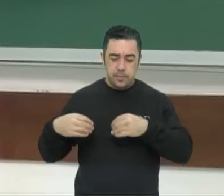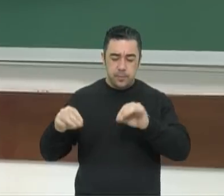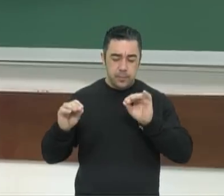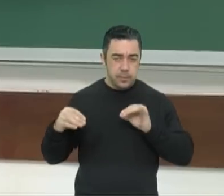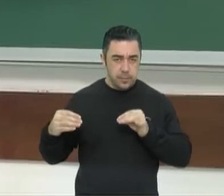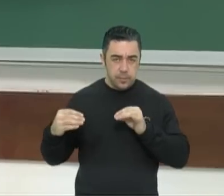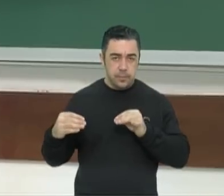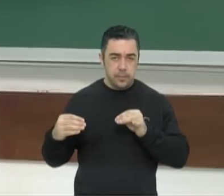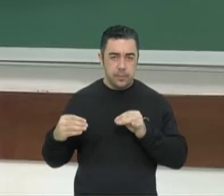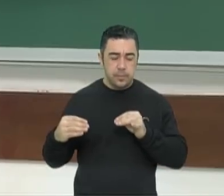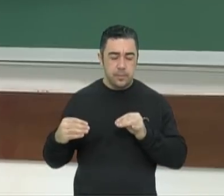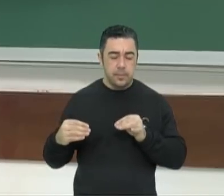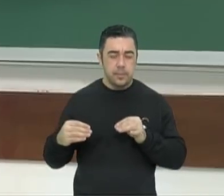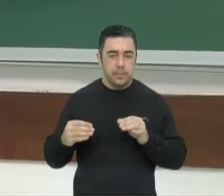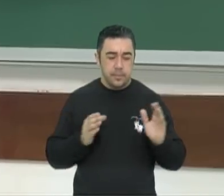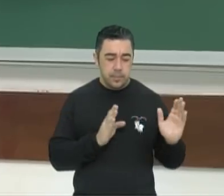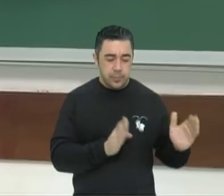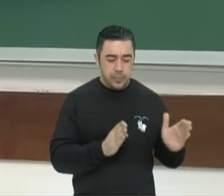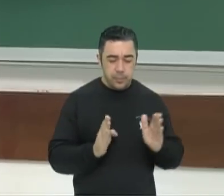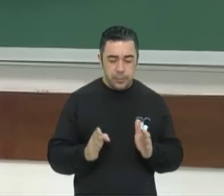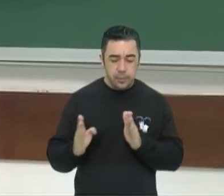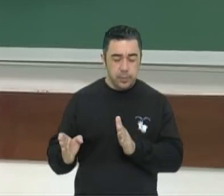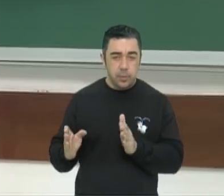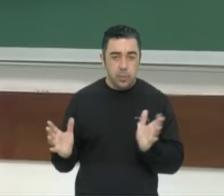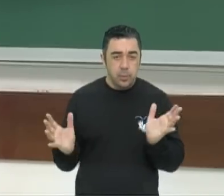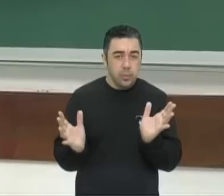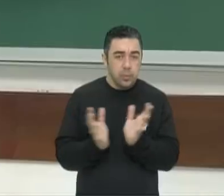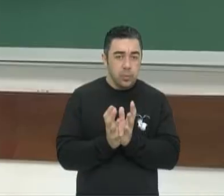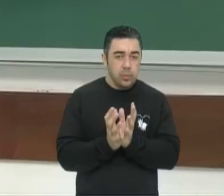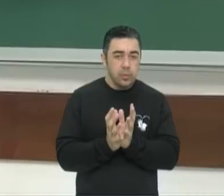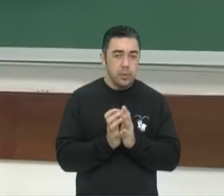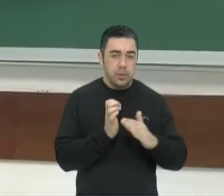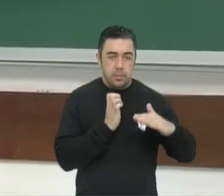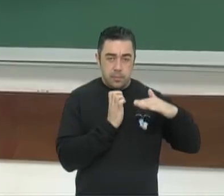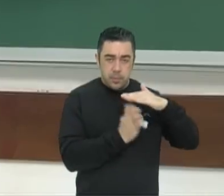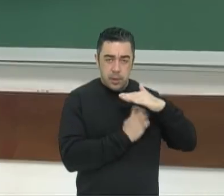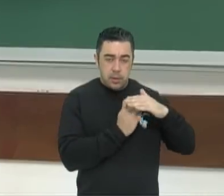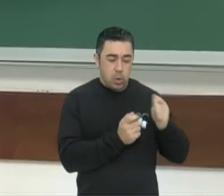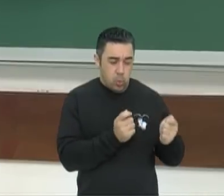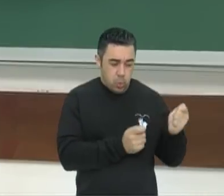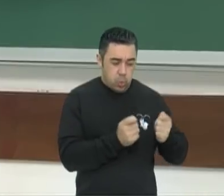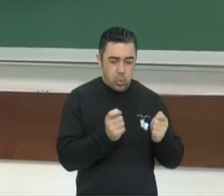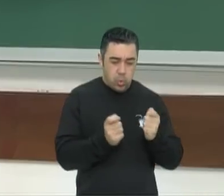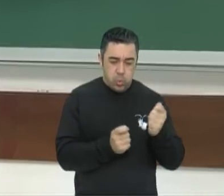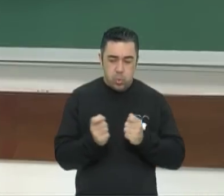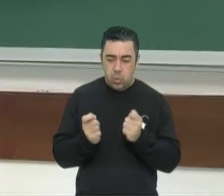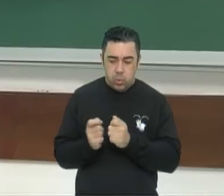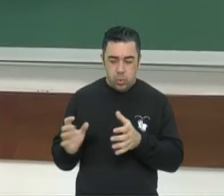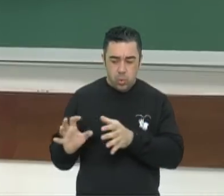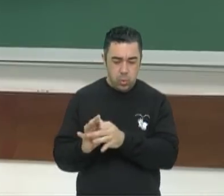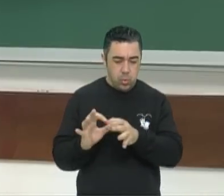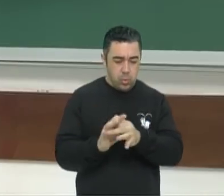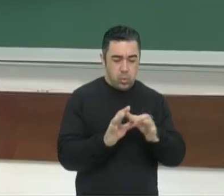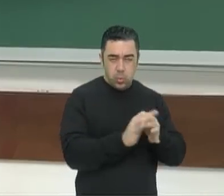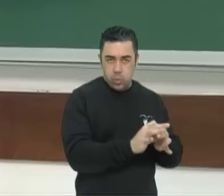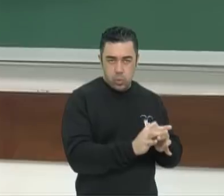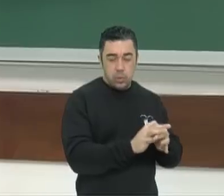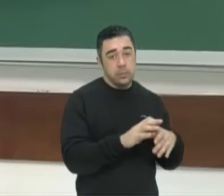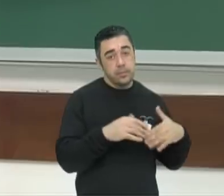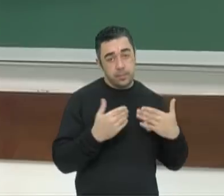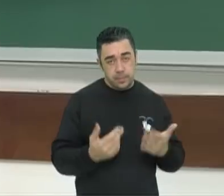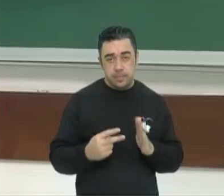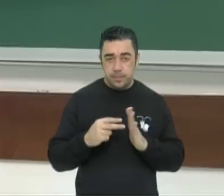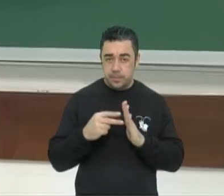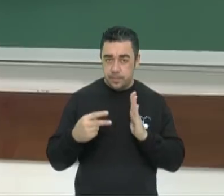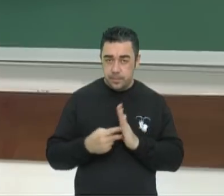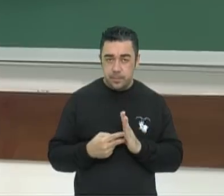tecido, é controlado por um conjunto de empresas que estão unificadas, que estão unidas. Ou seja,